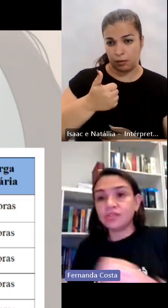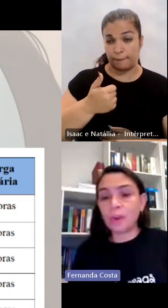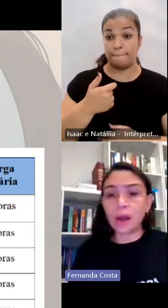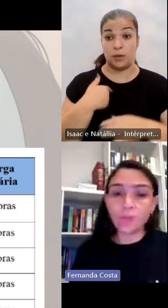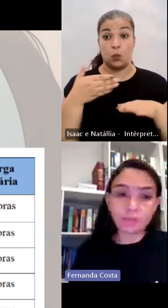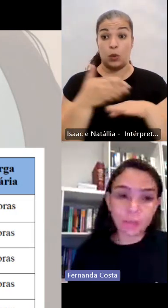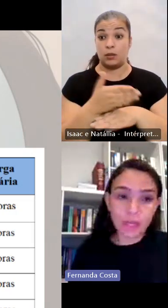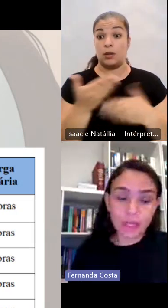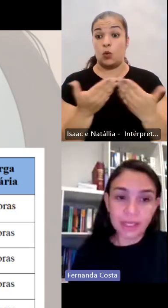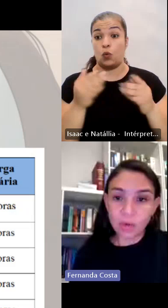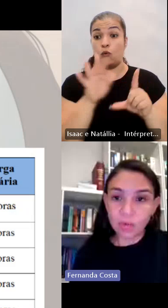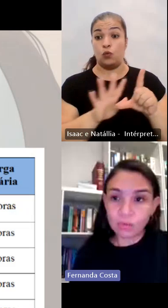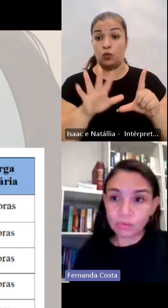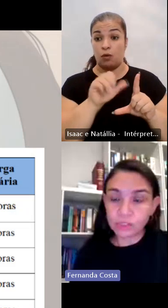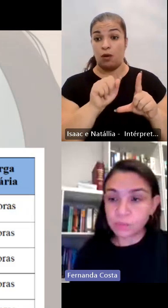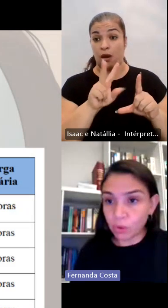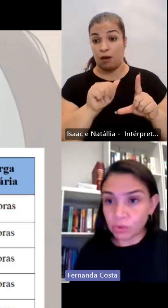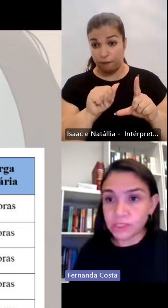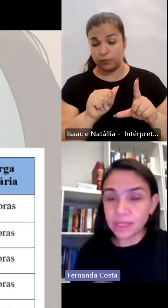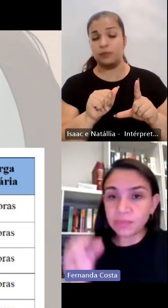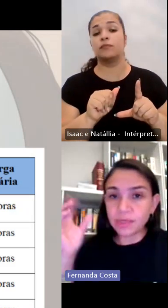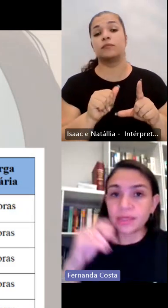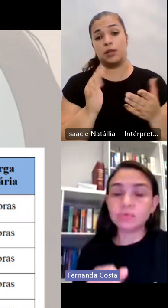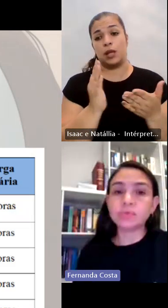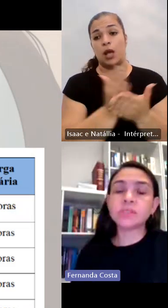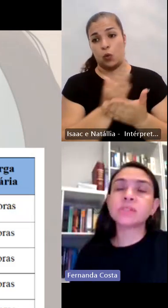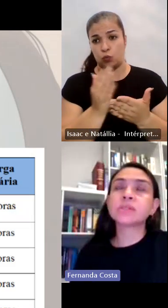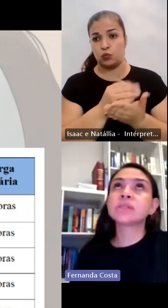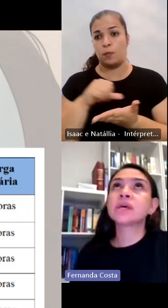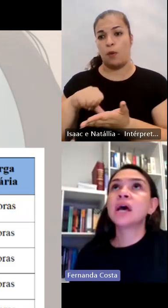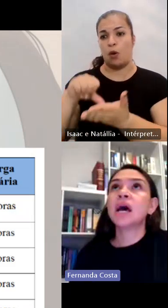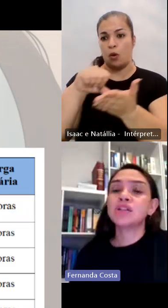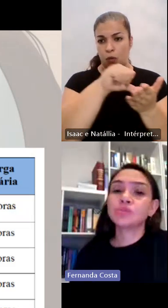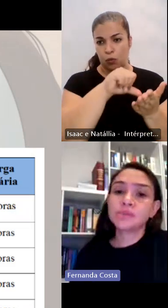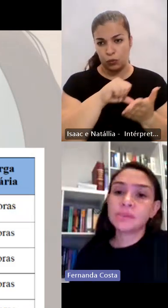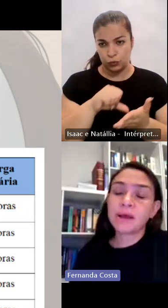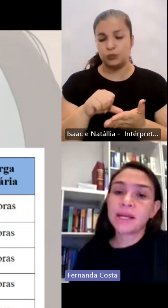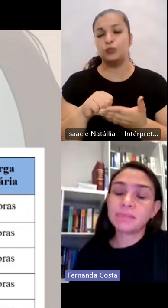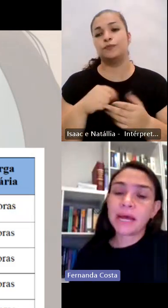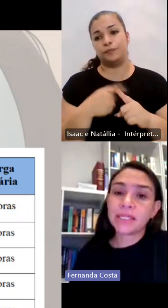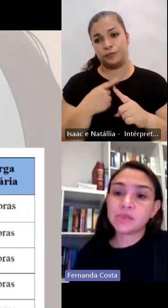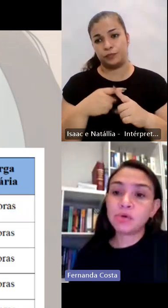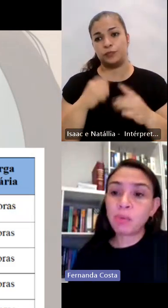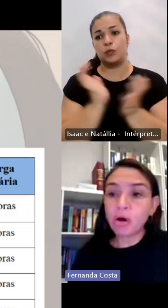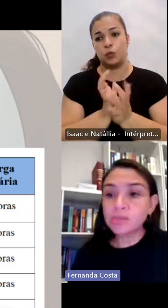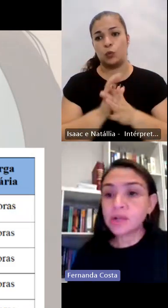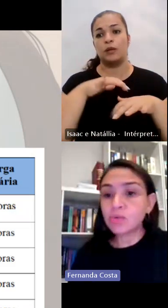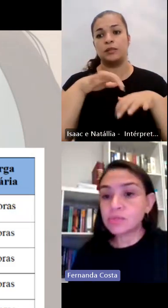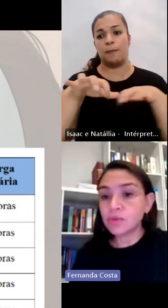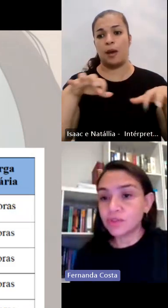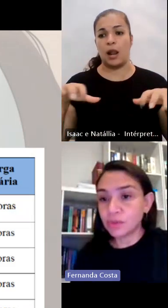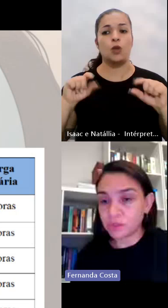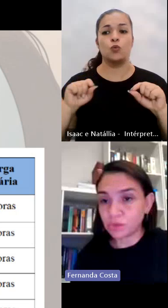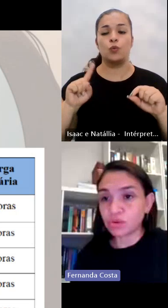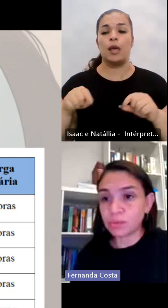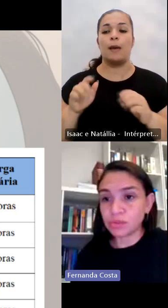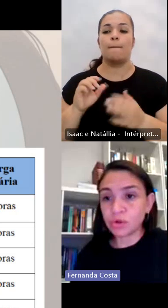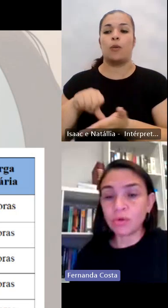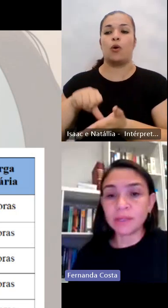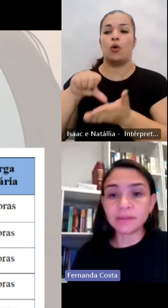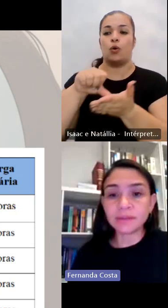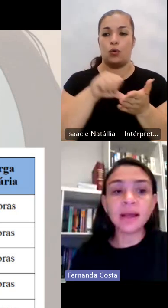ambiente virtual, em alguns polos, né? Porque as turmas são separadas por polos. Alguns eu vi que o pessoal